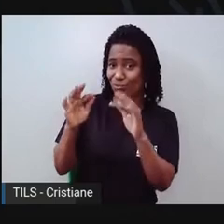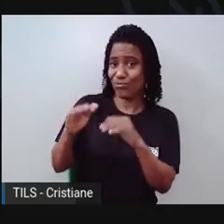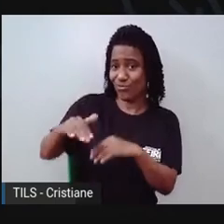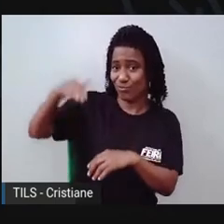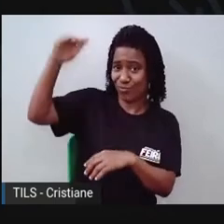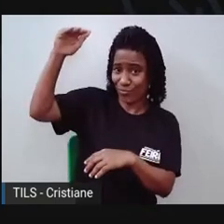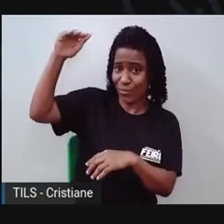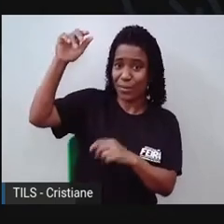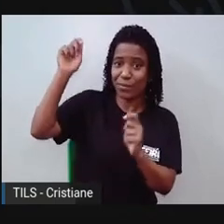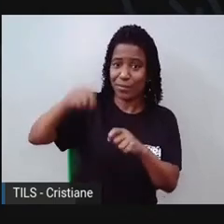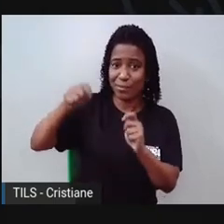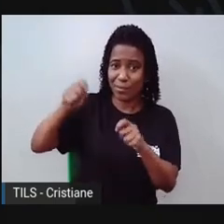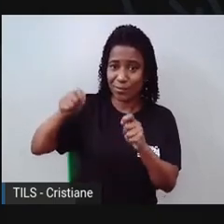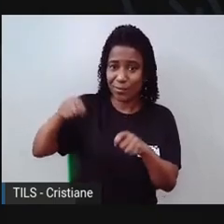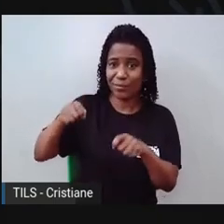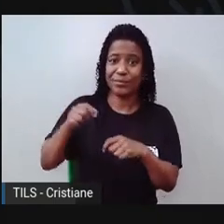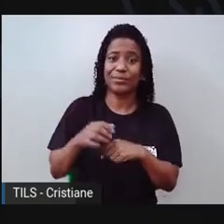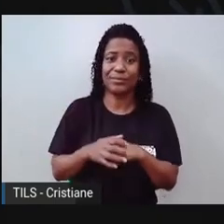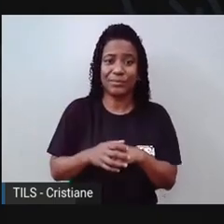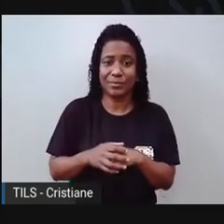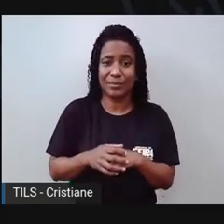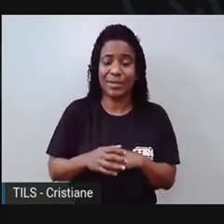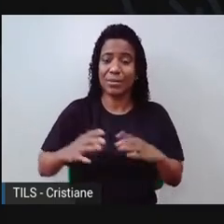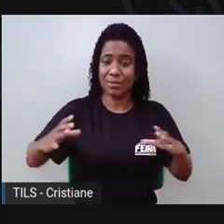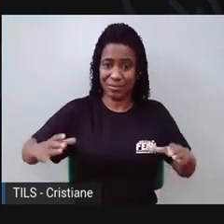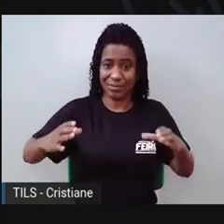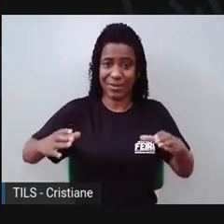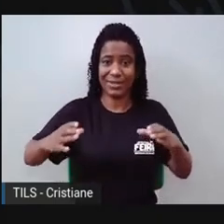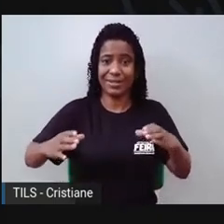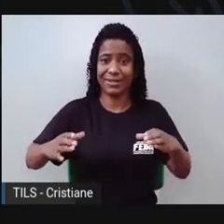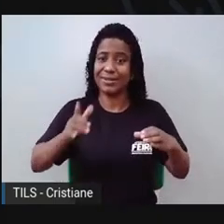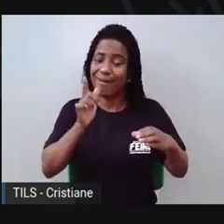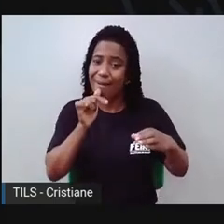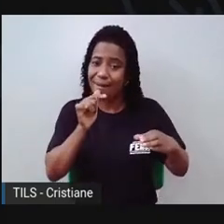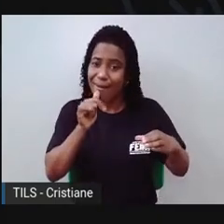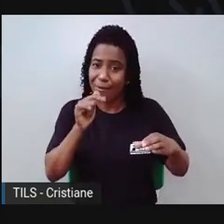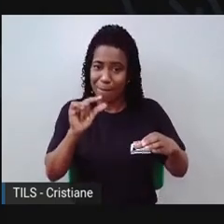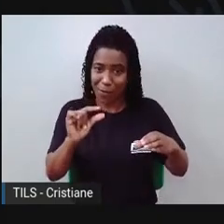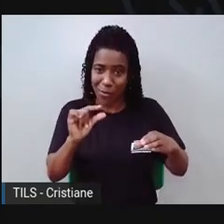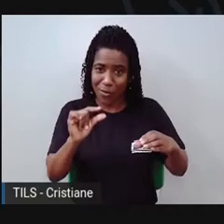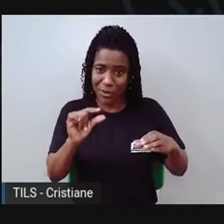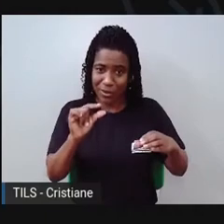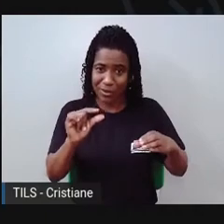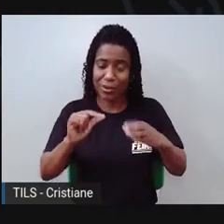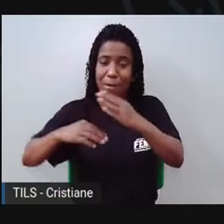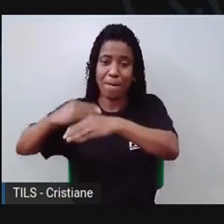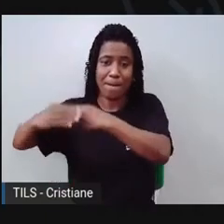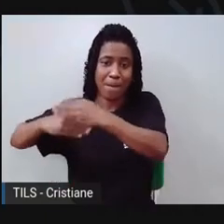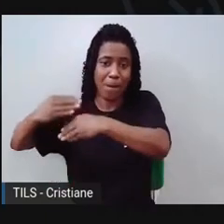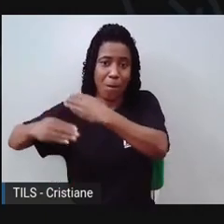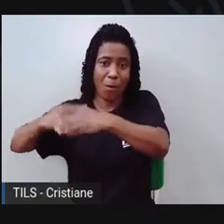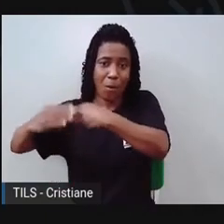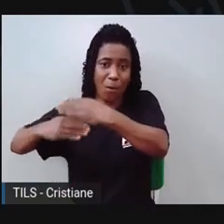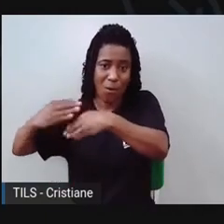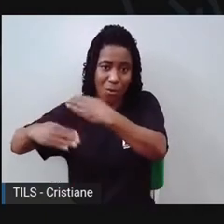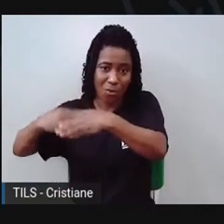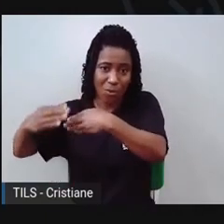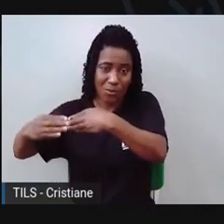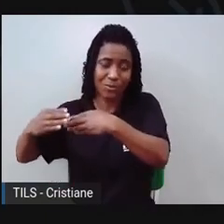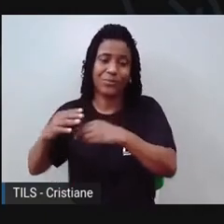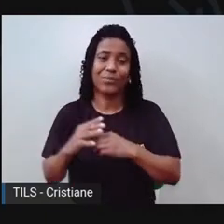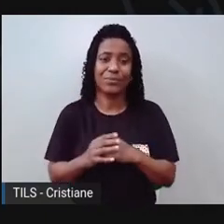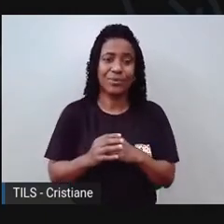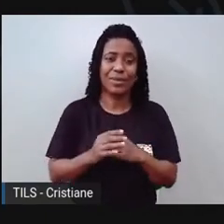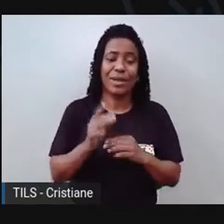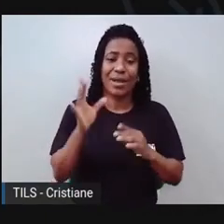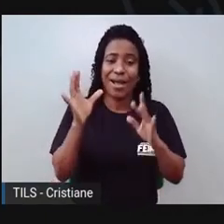já pode pegar uma bacia, um pouquinho de água, um rolo de papel higiênico e pode fazer a cola de farinha